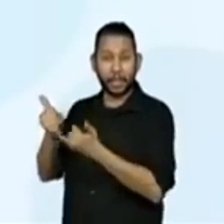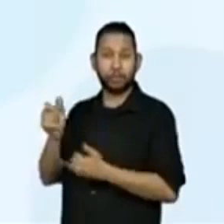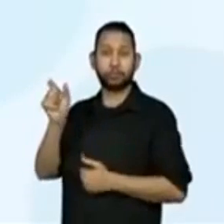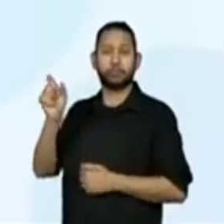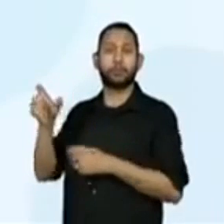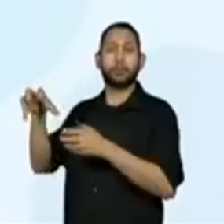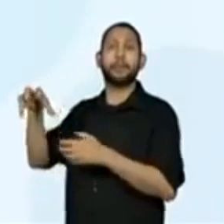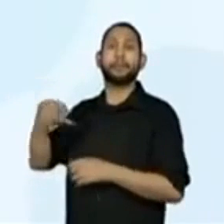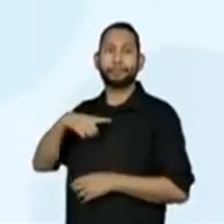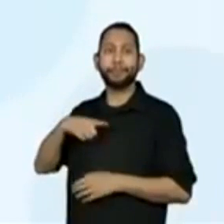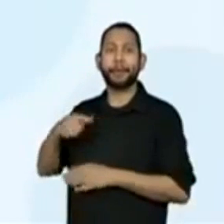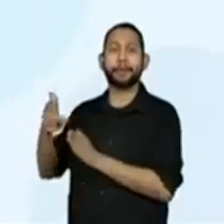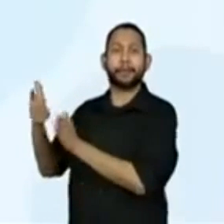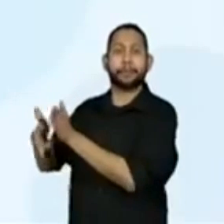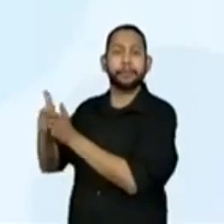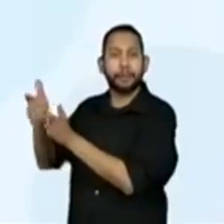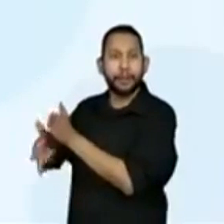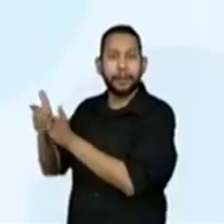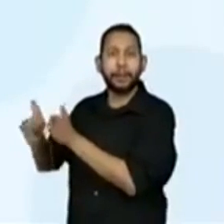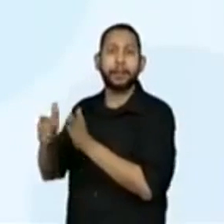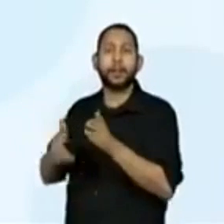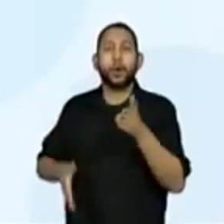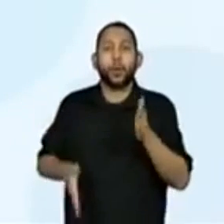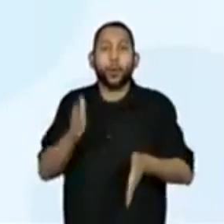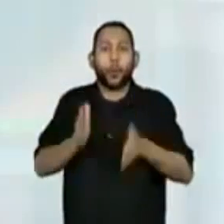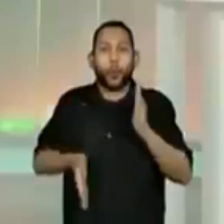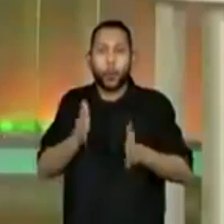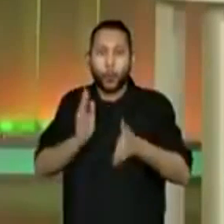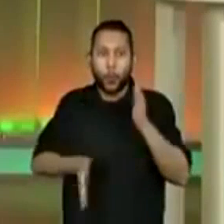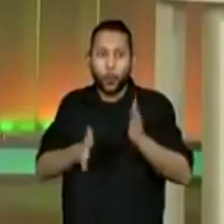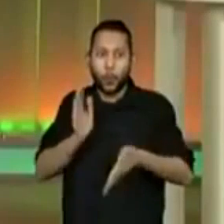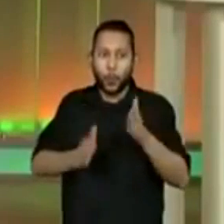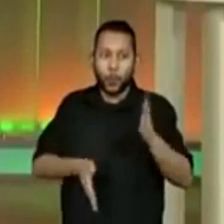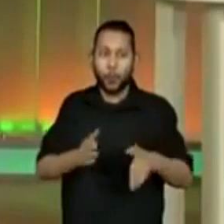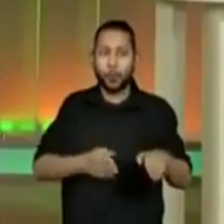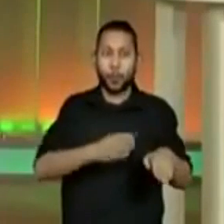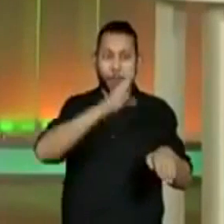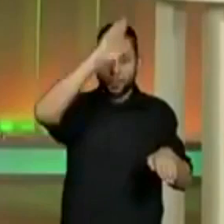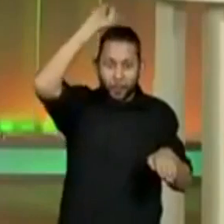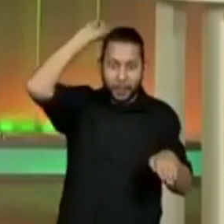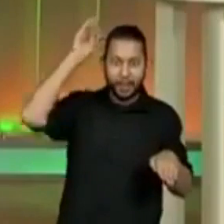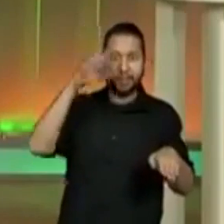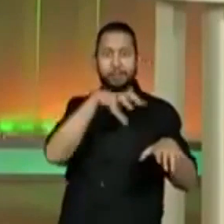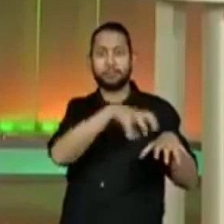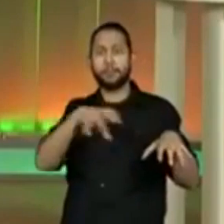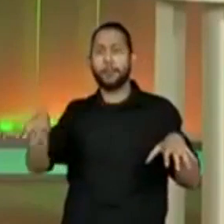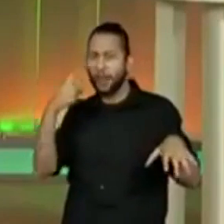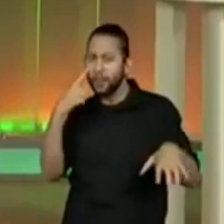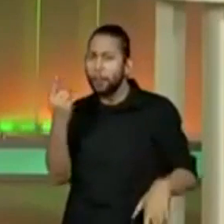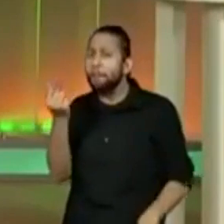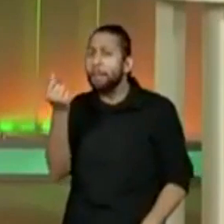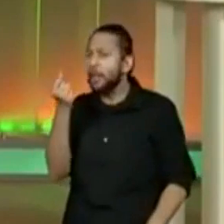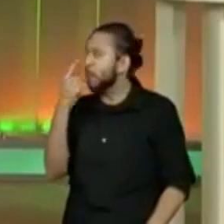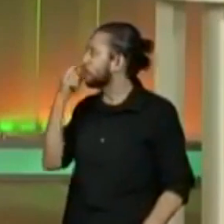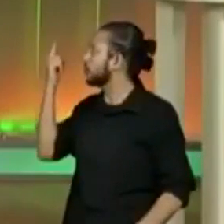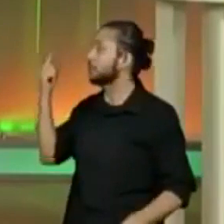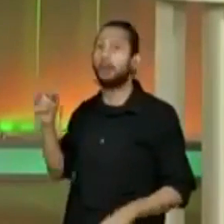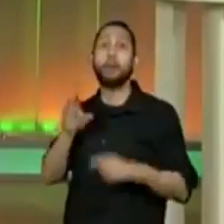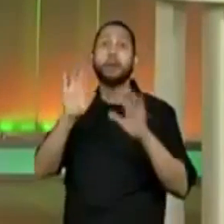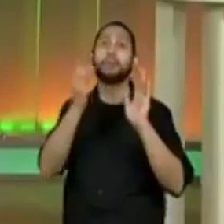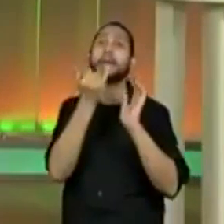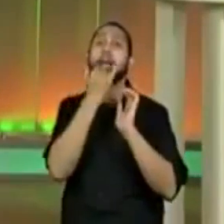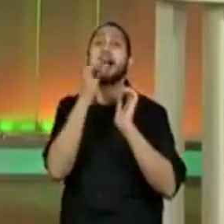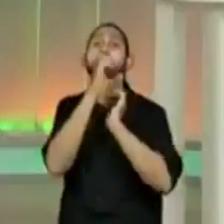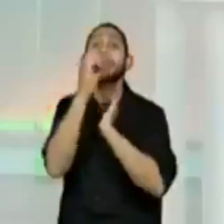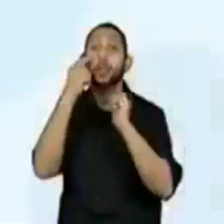galera. Antes da gente começar a fazer a leitura desses números, eu quero retomar uma coisinha com vocês, que inclusive está aqui no nosso rodapé da telinha. Vamos